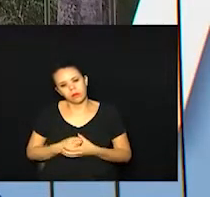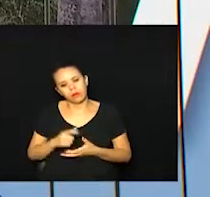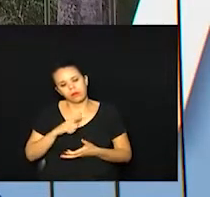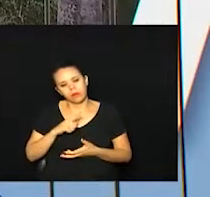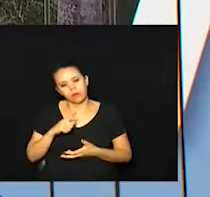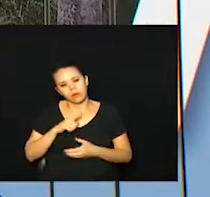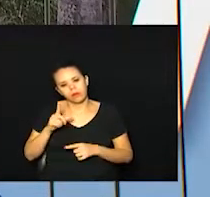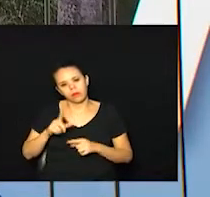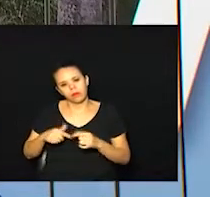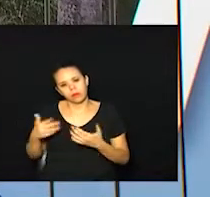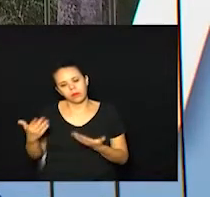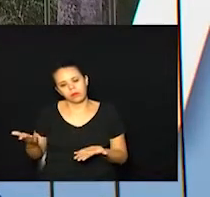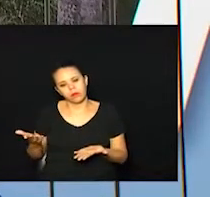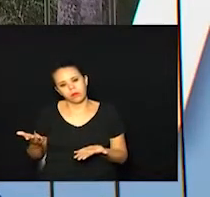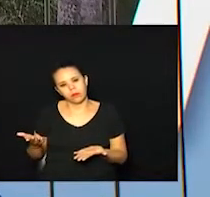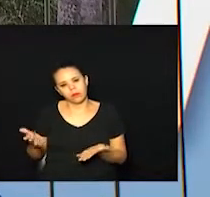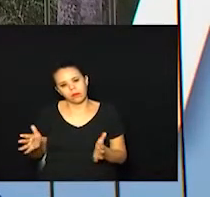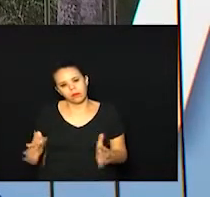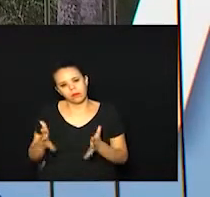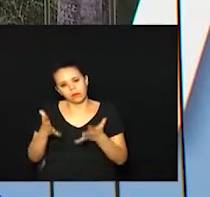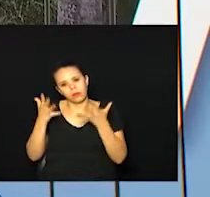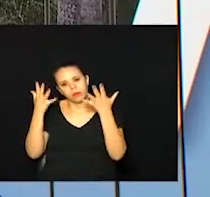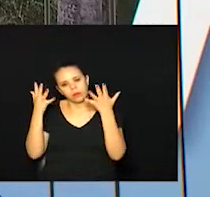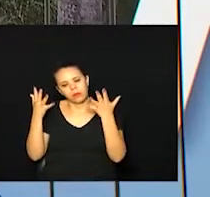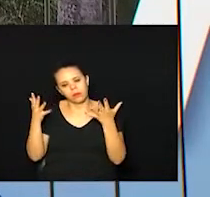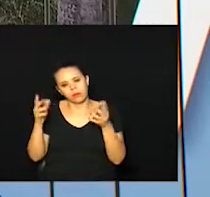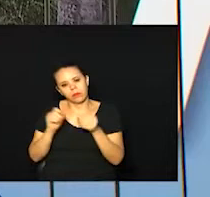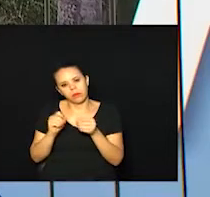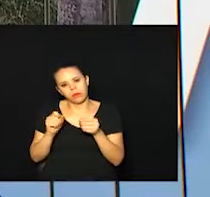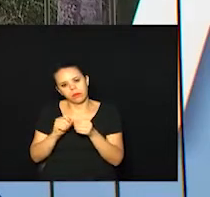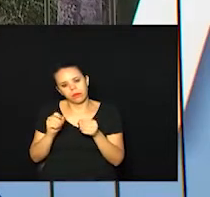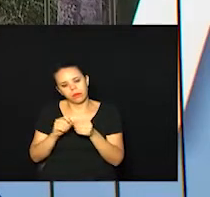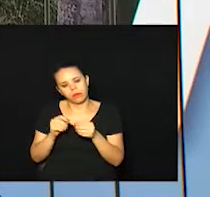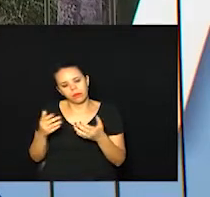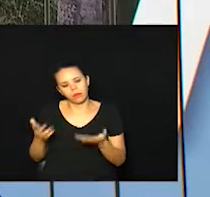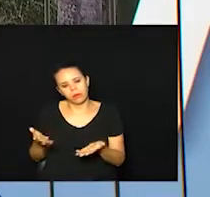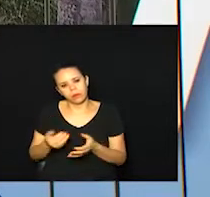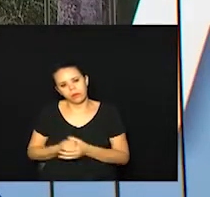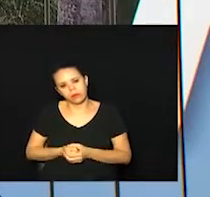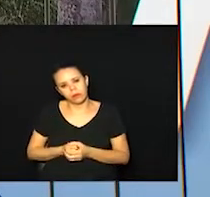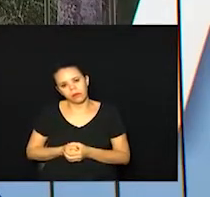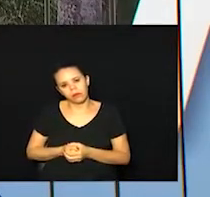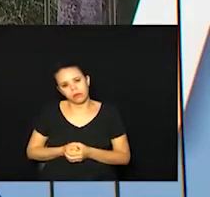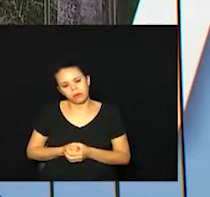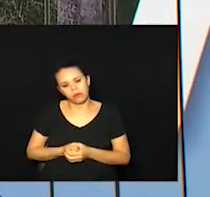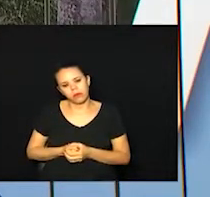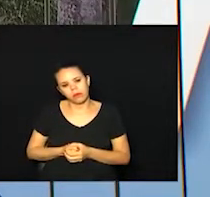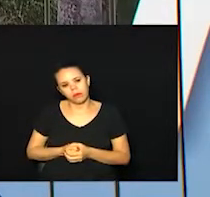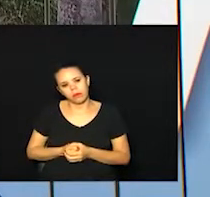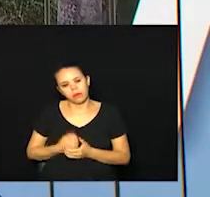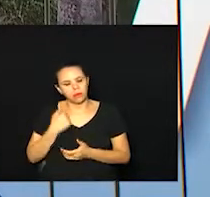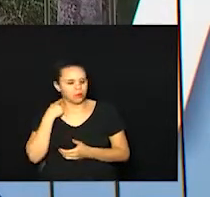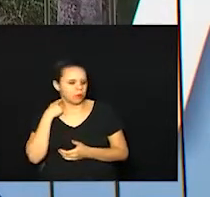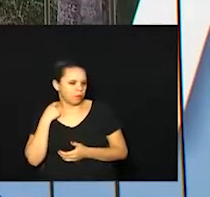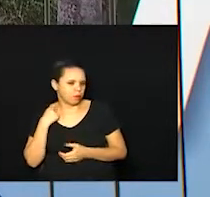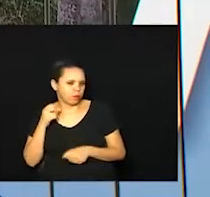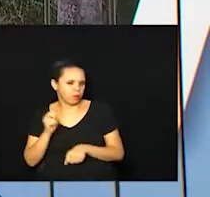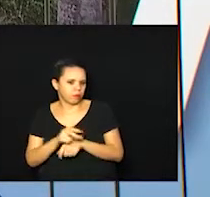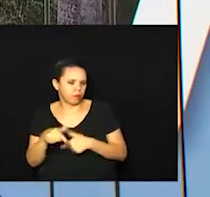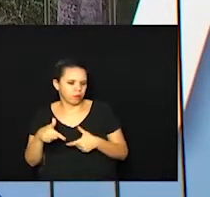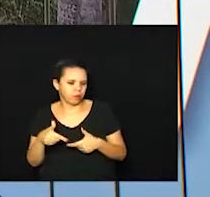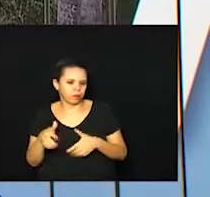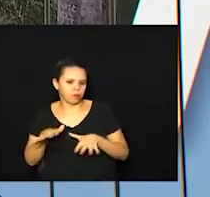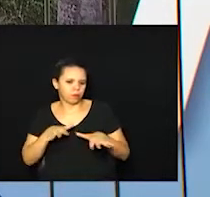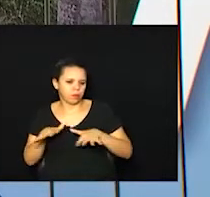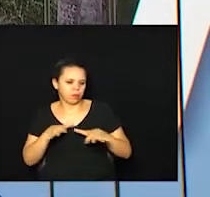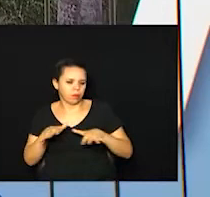um instrumento ali que estimule ele a fazer essa rodar em torno do emprego, se